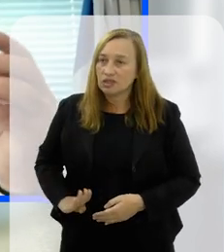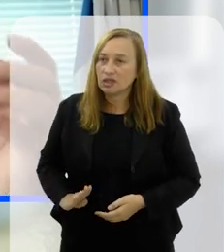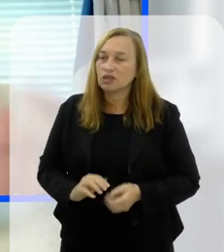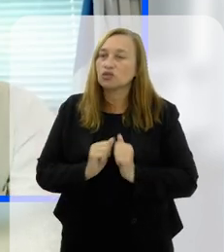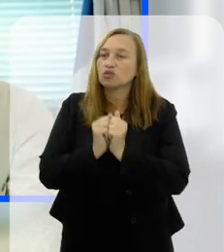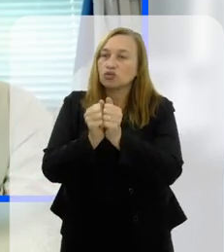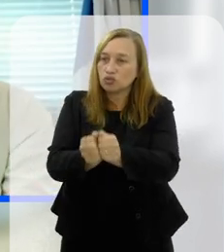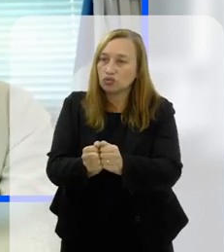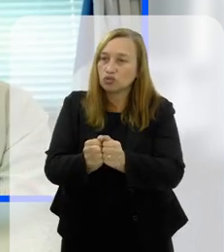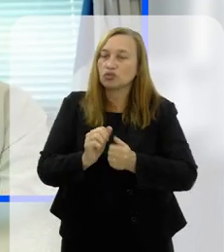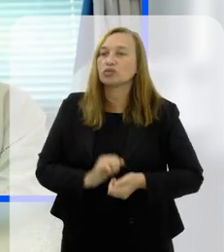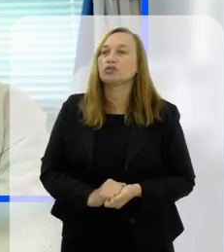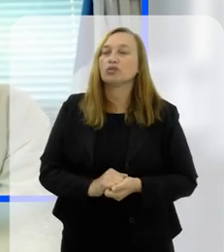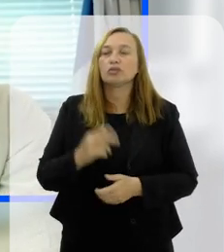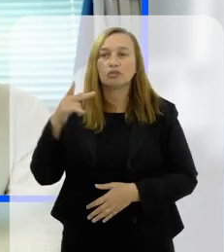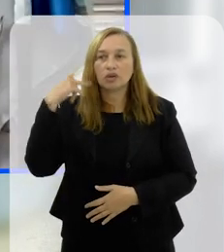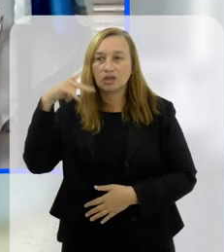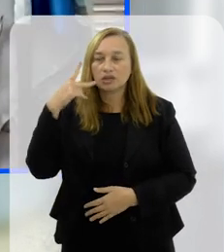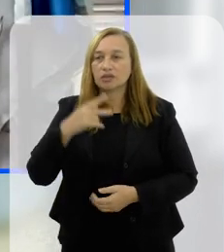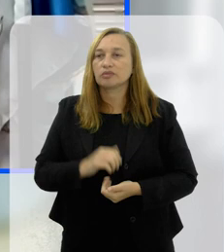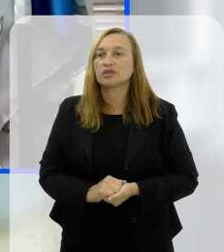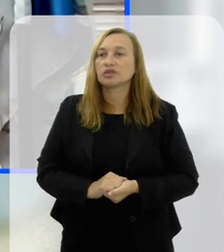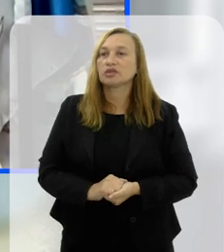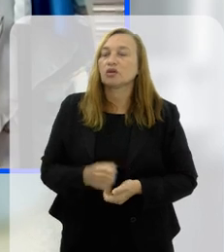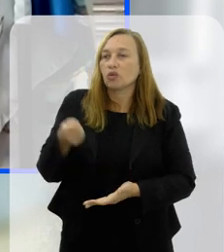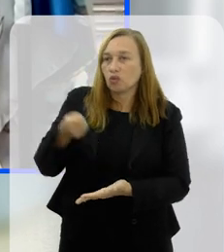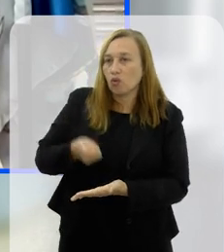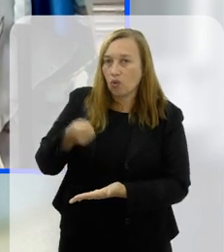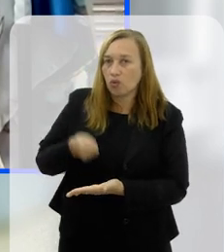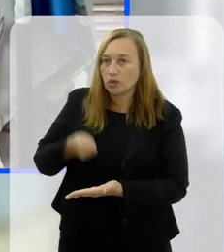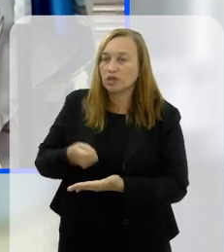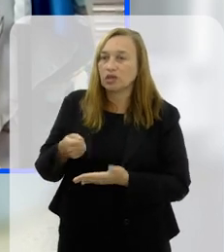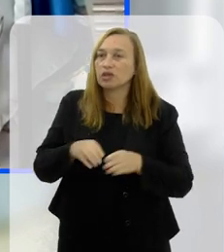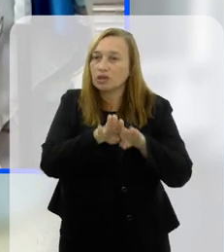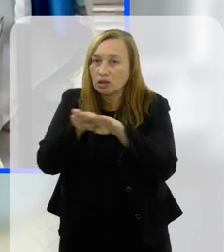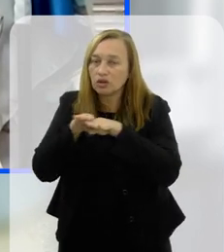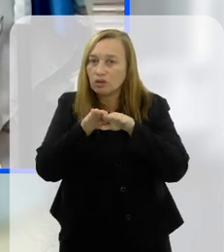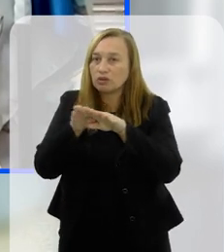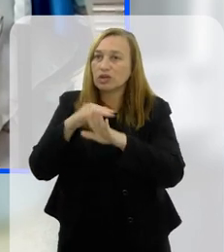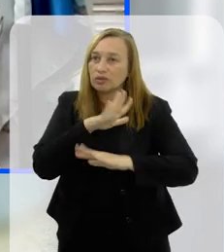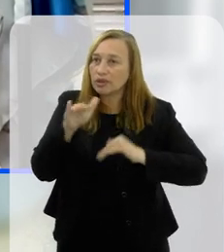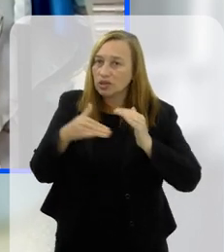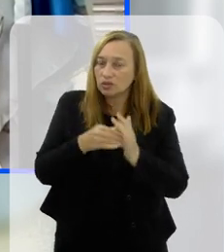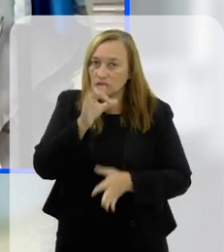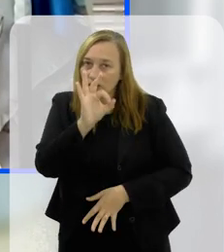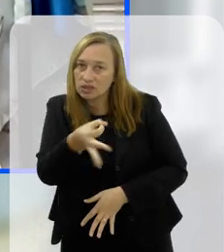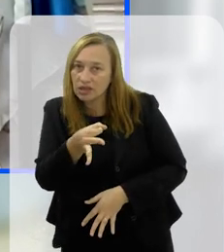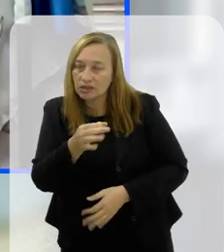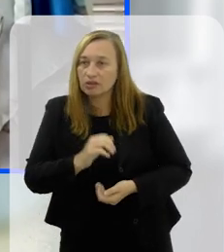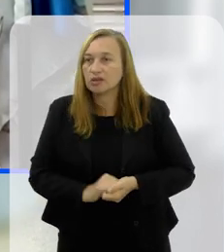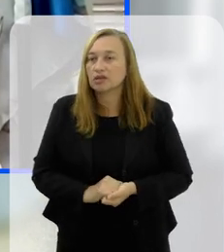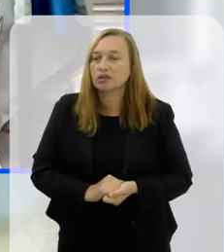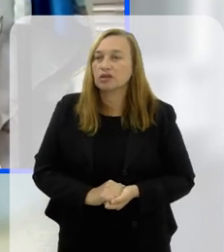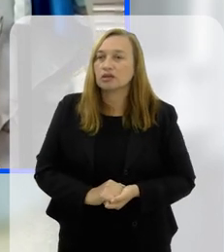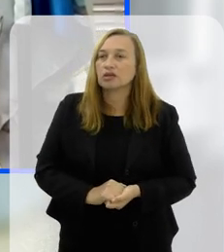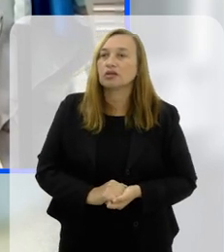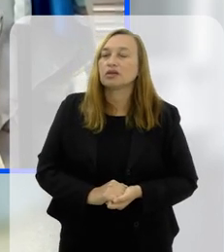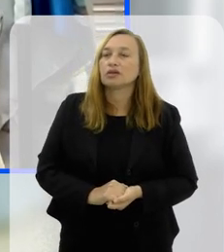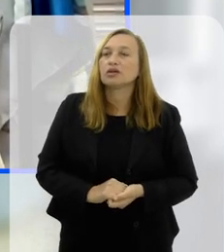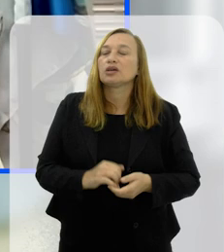Bacelar que junto com esse com com o Parlamento que que cobre isso igualdade para todos certo